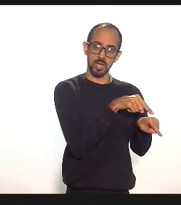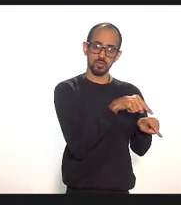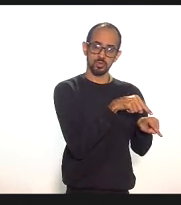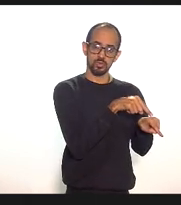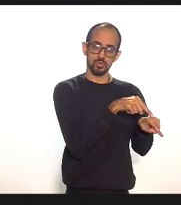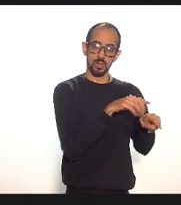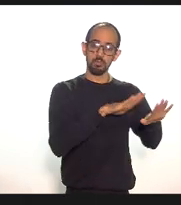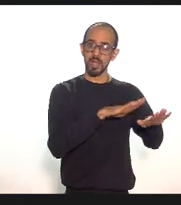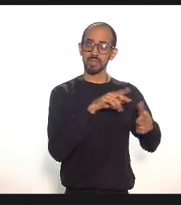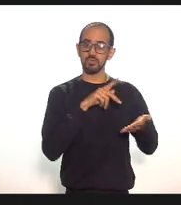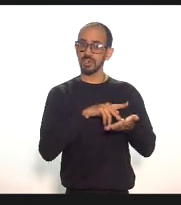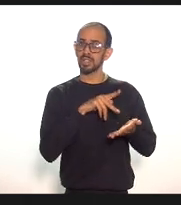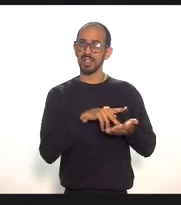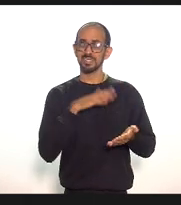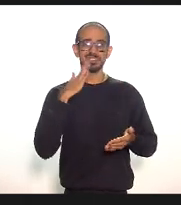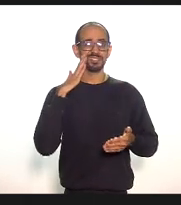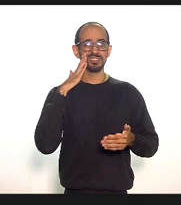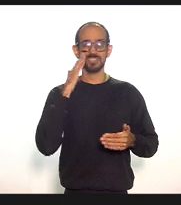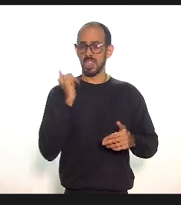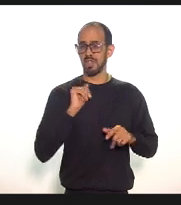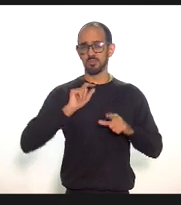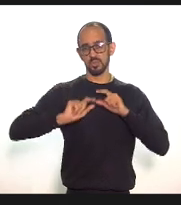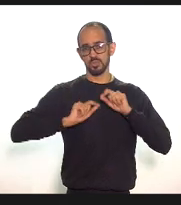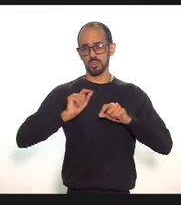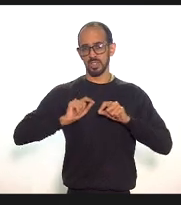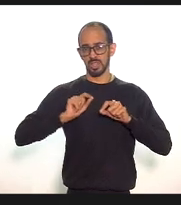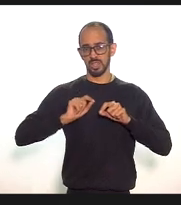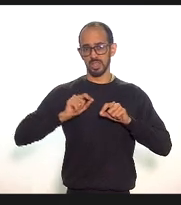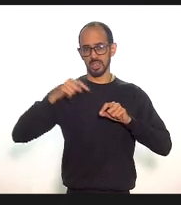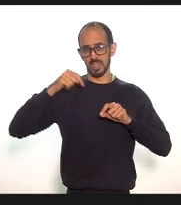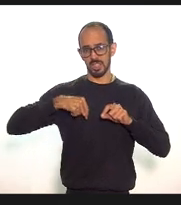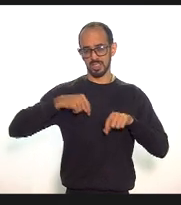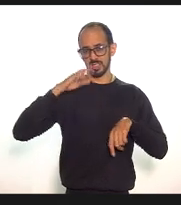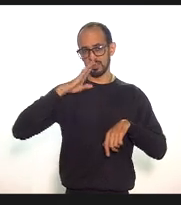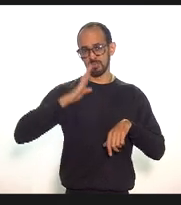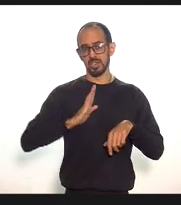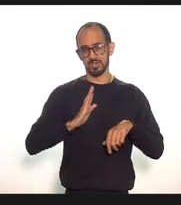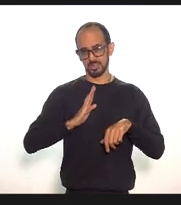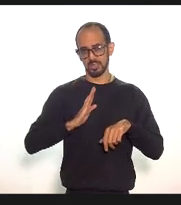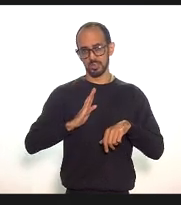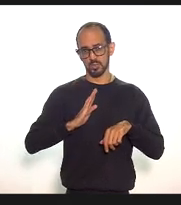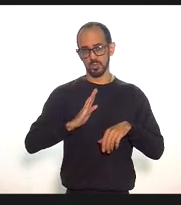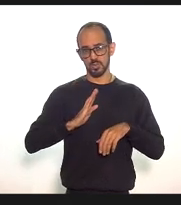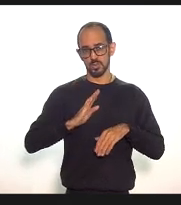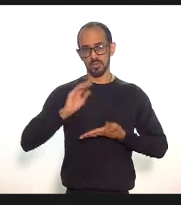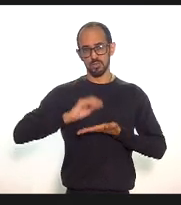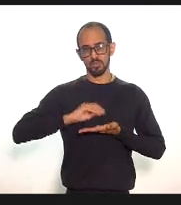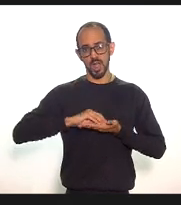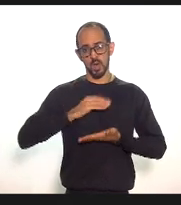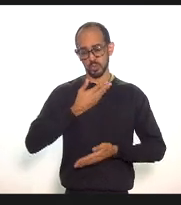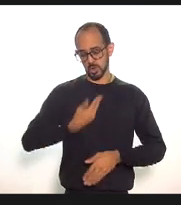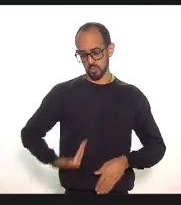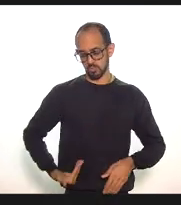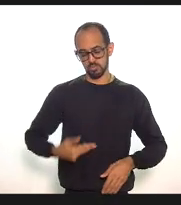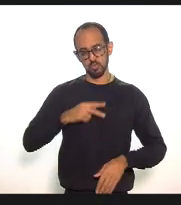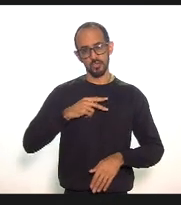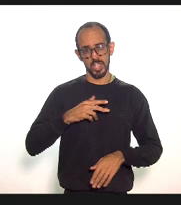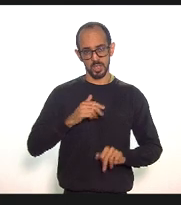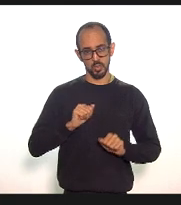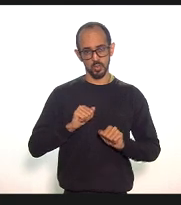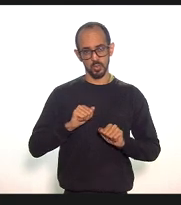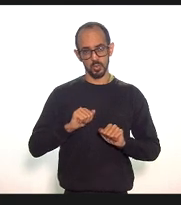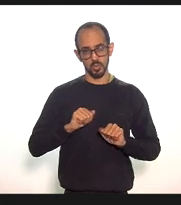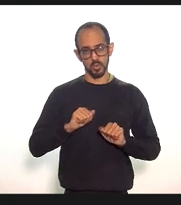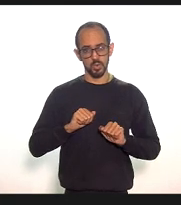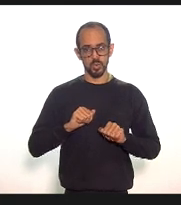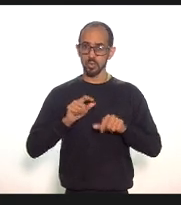entanto, nós sabemos que nesse país, né, de desgoverno Bolsonaro, o que vai acontecer é que quem